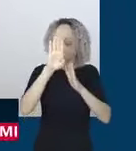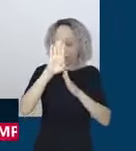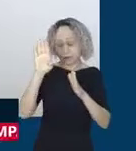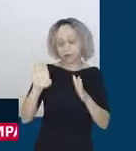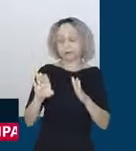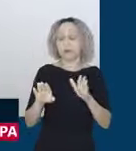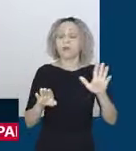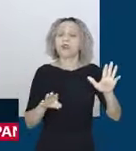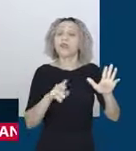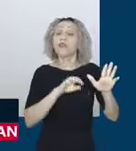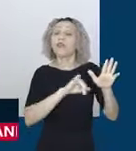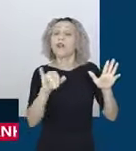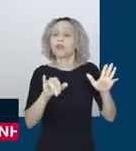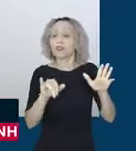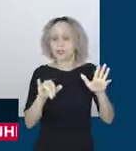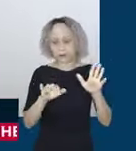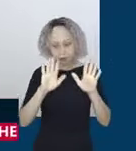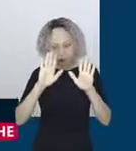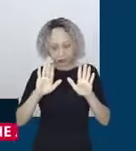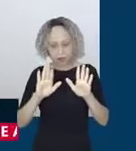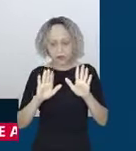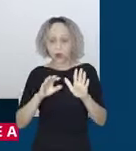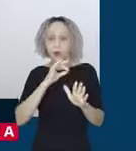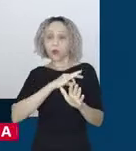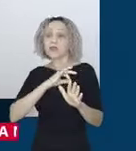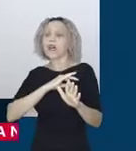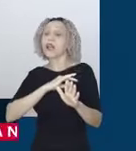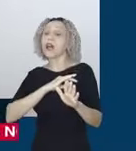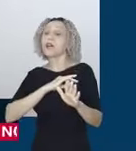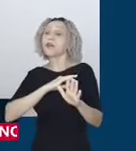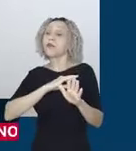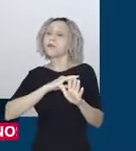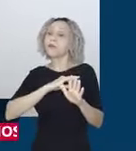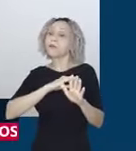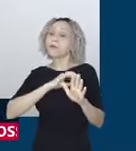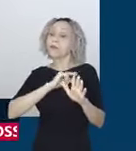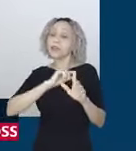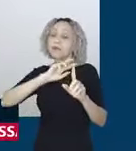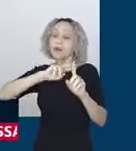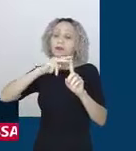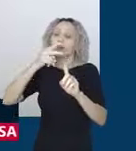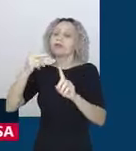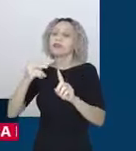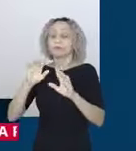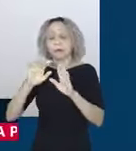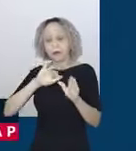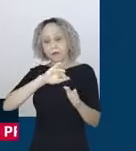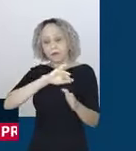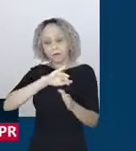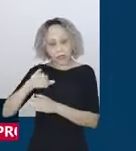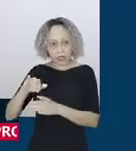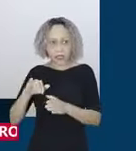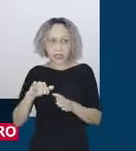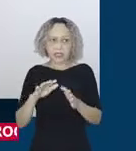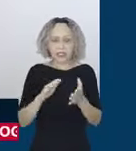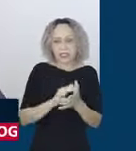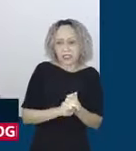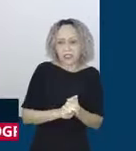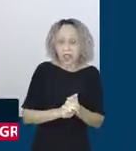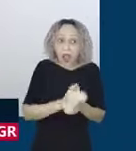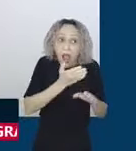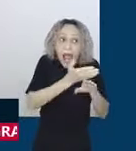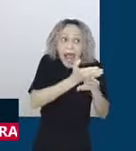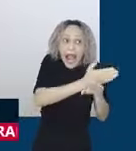bom lembrar que antes do presidente Lula e Dilma assumirem, o salário mínimo tinha chegado no máximo em $100, com